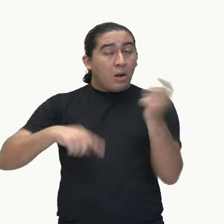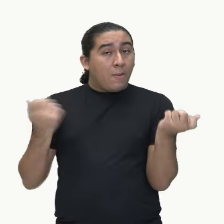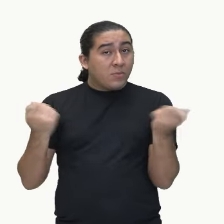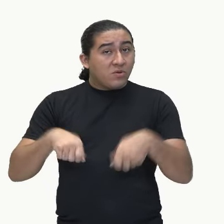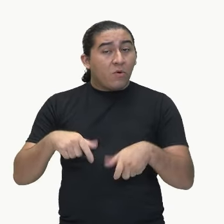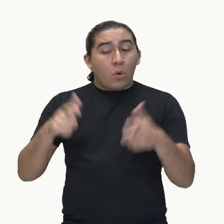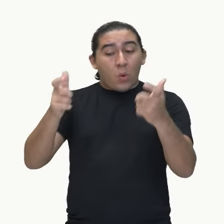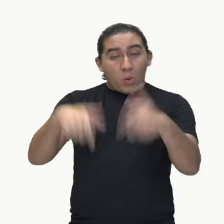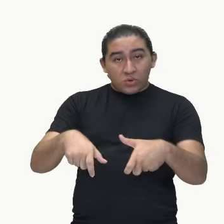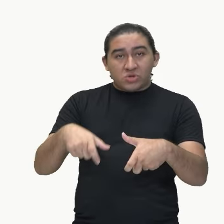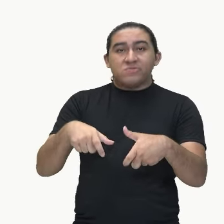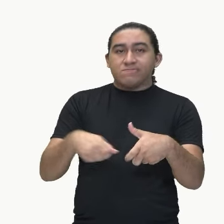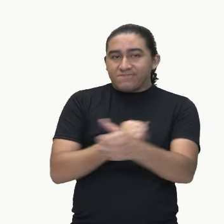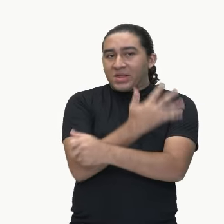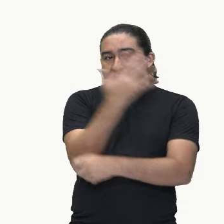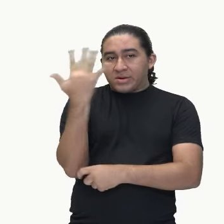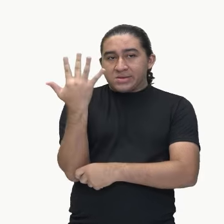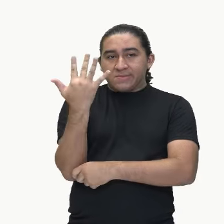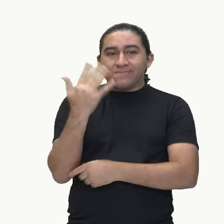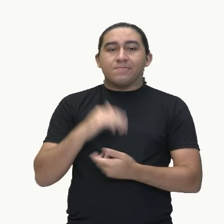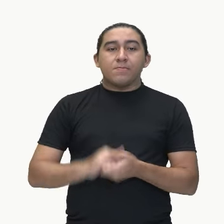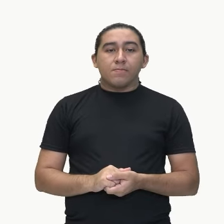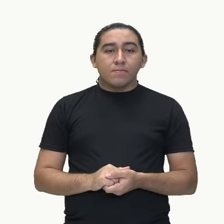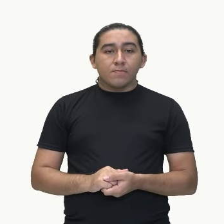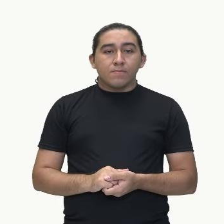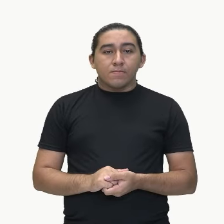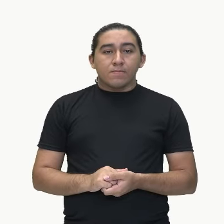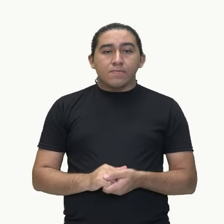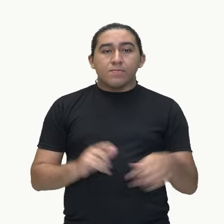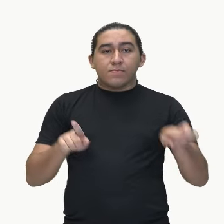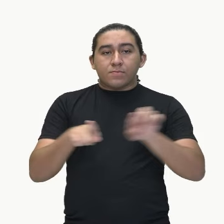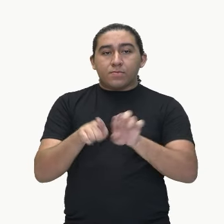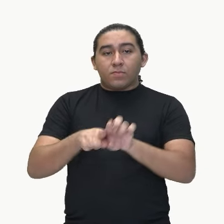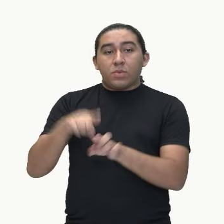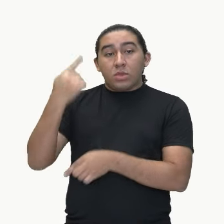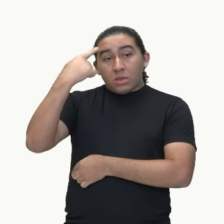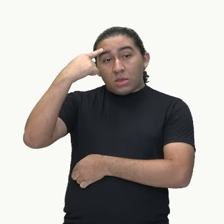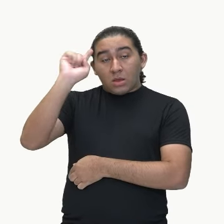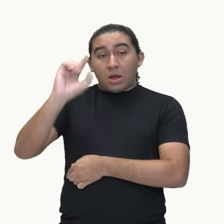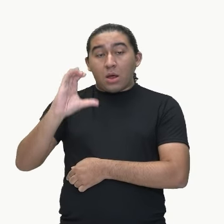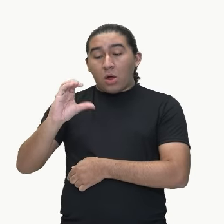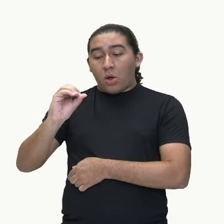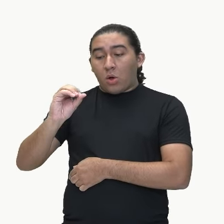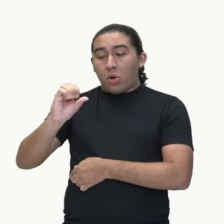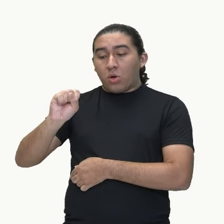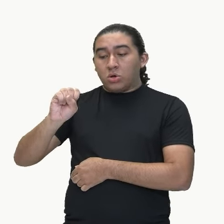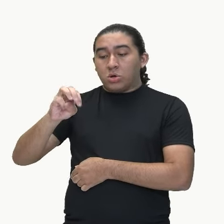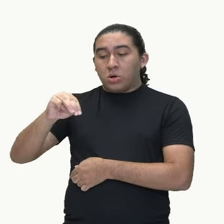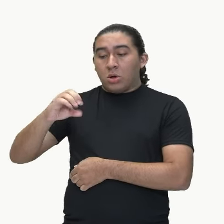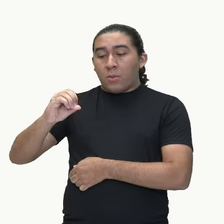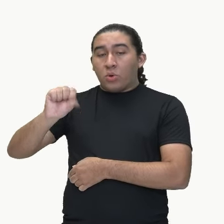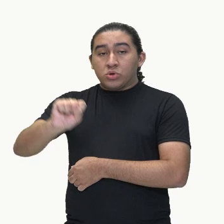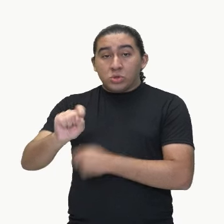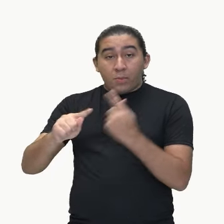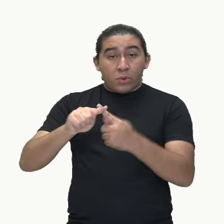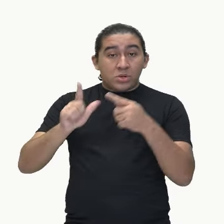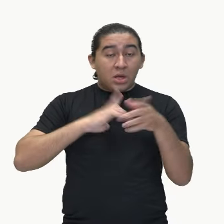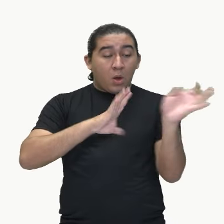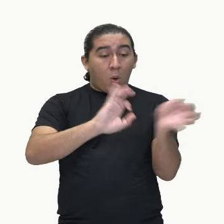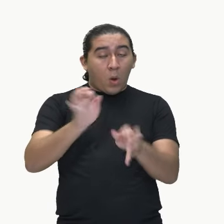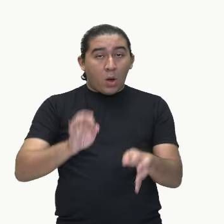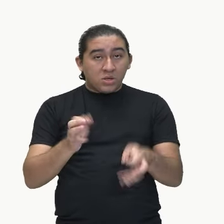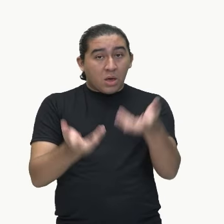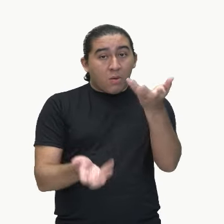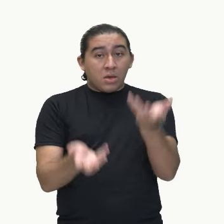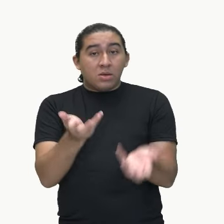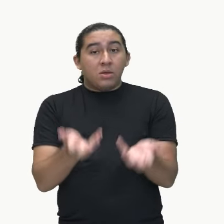estão? Na natureza. Tá certo? A ideia do cosmos, por quê? Por causa da ordem, da